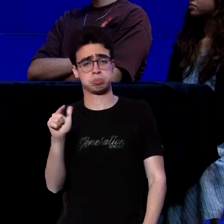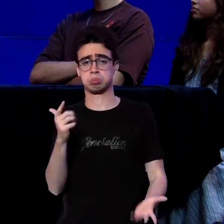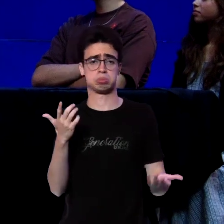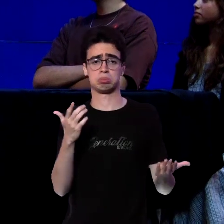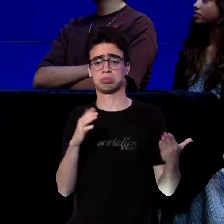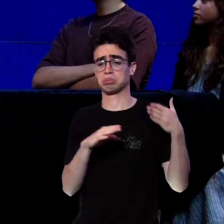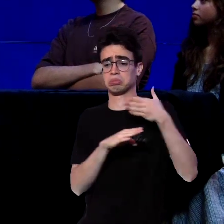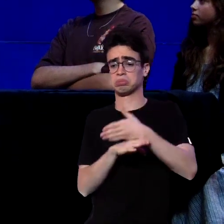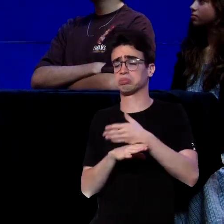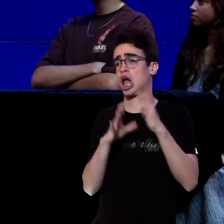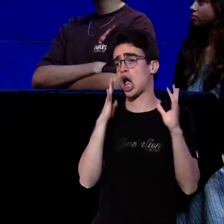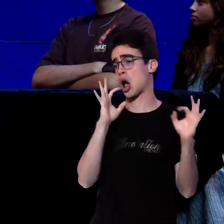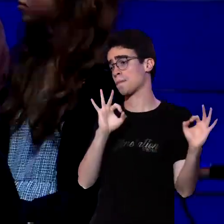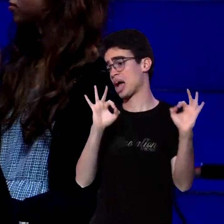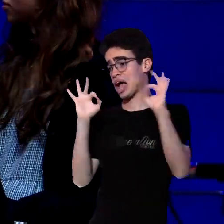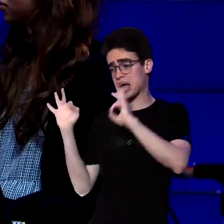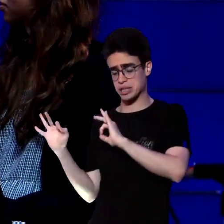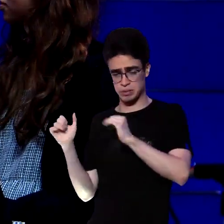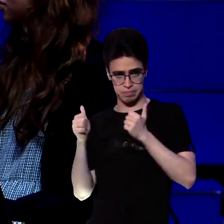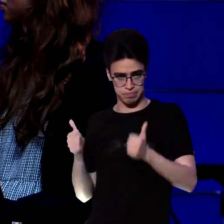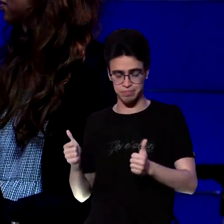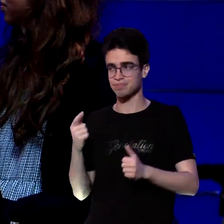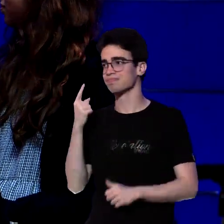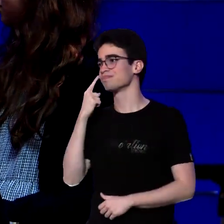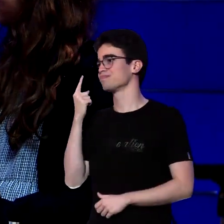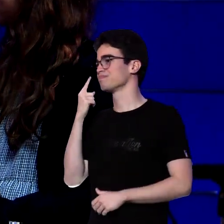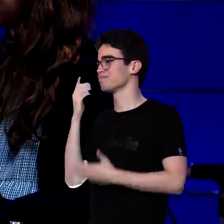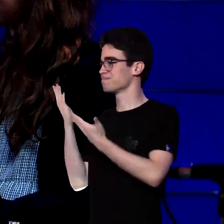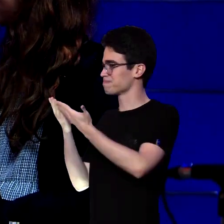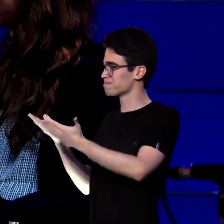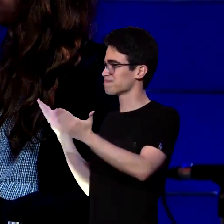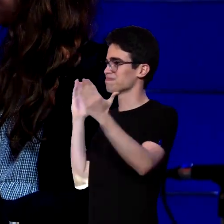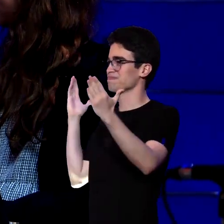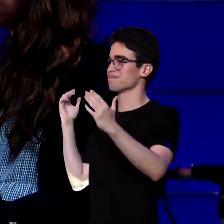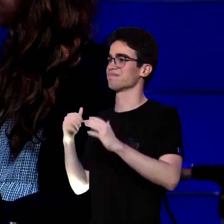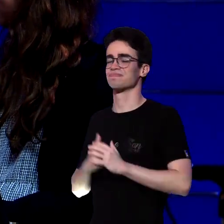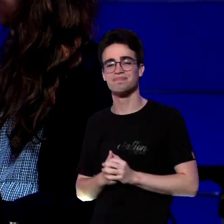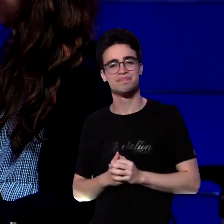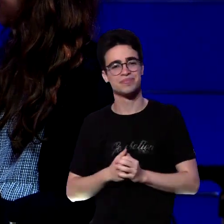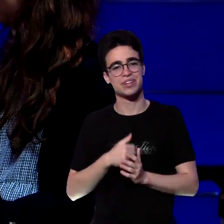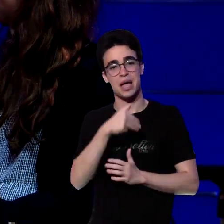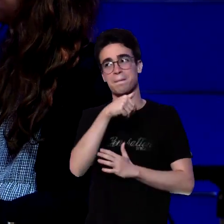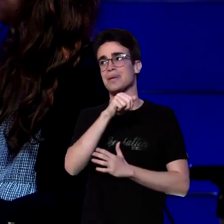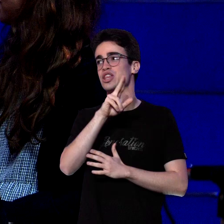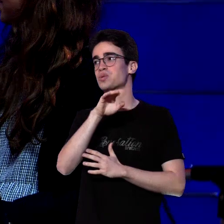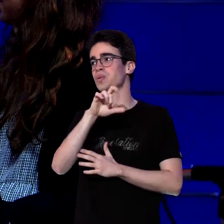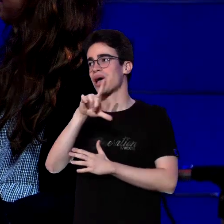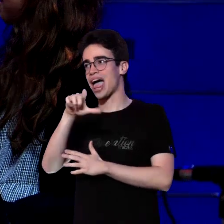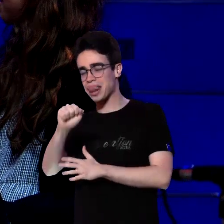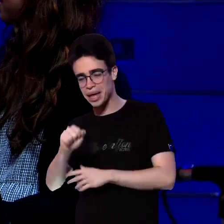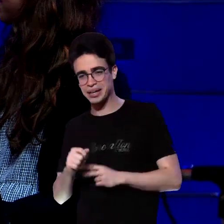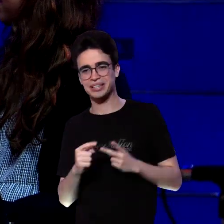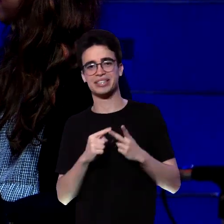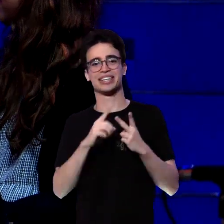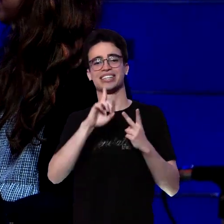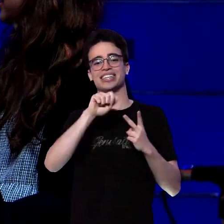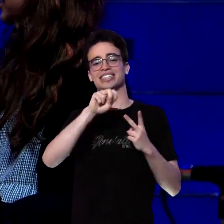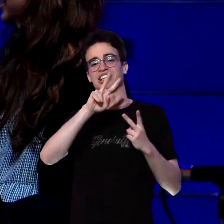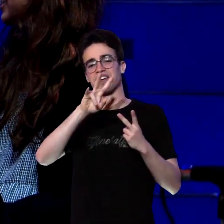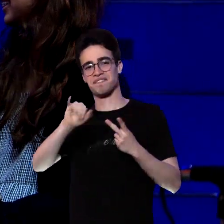ali acompanhando e vendo o que está rolando. Então deixa eu ver aqui os nossos júris. Como é teu nome? Manuela.